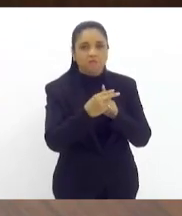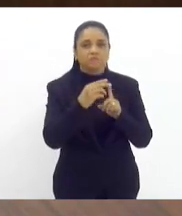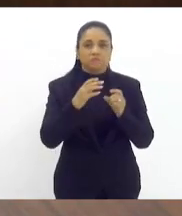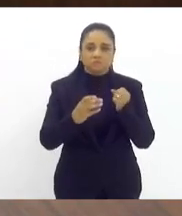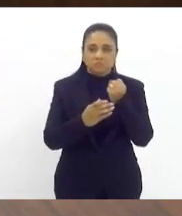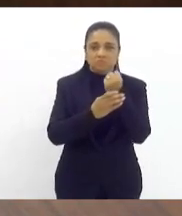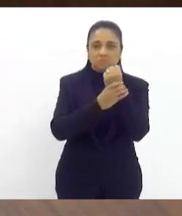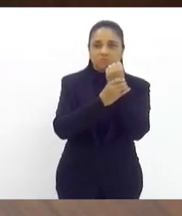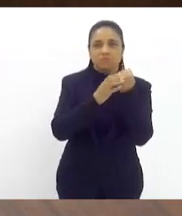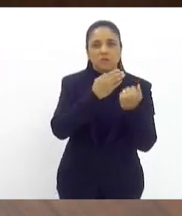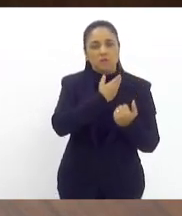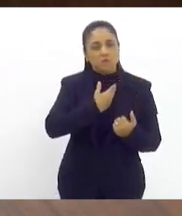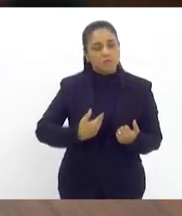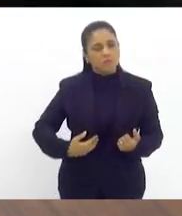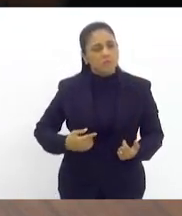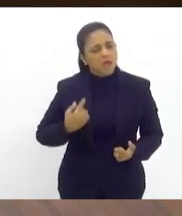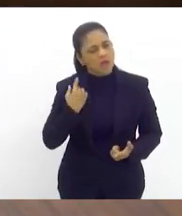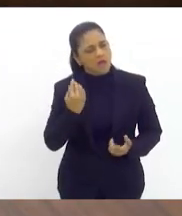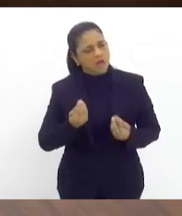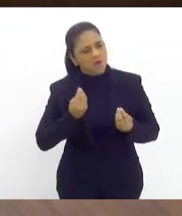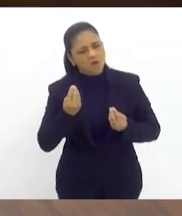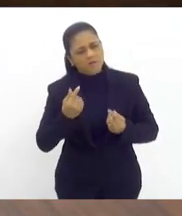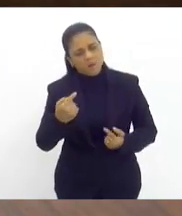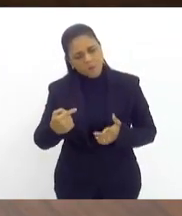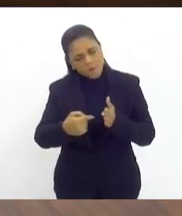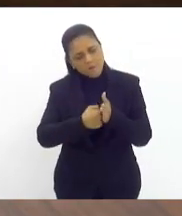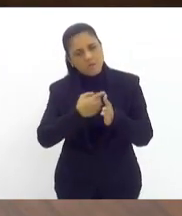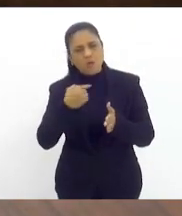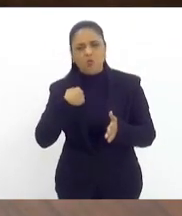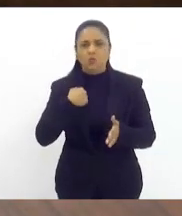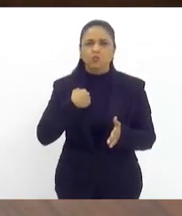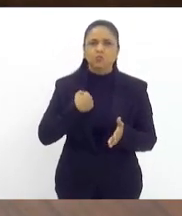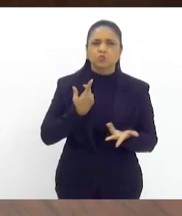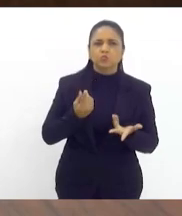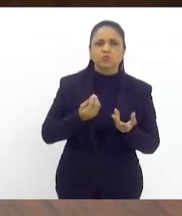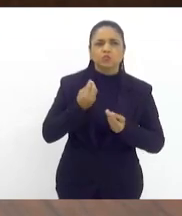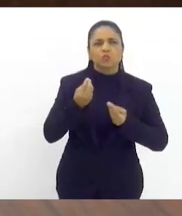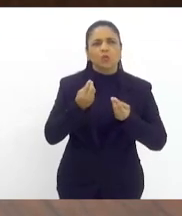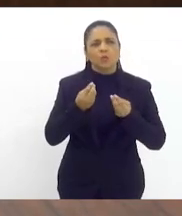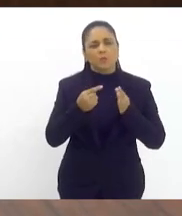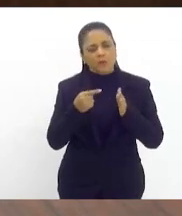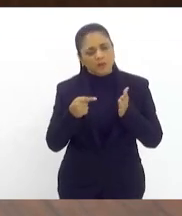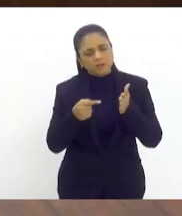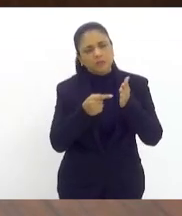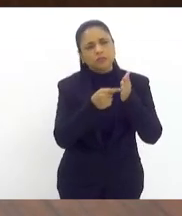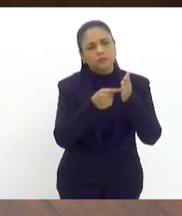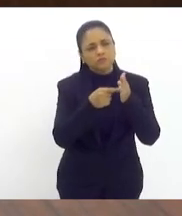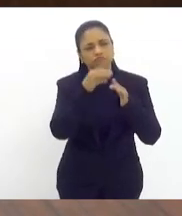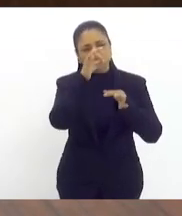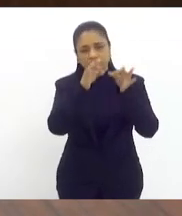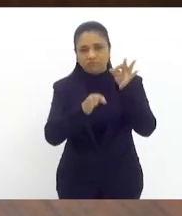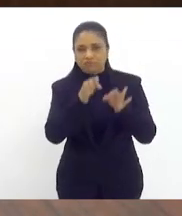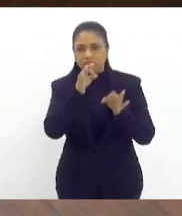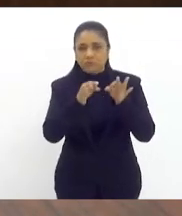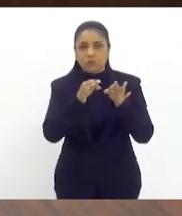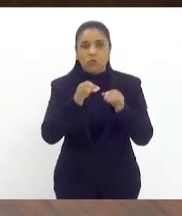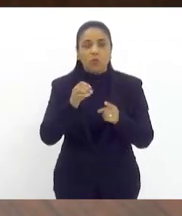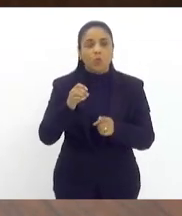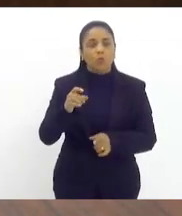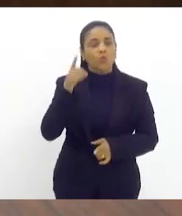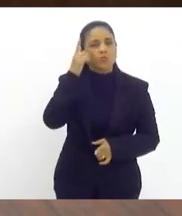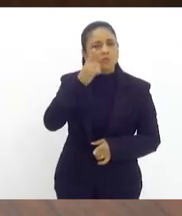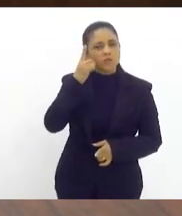me questiono é se ainda que uma indicação legislativa, um deputado estadual